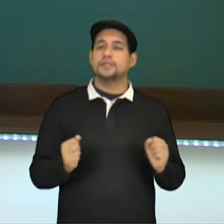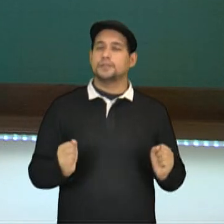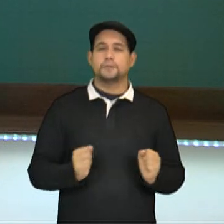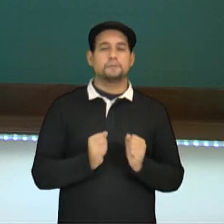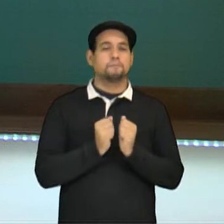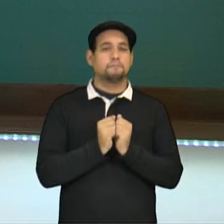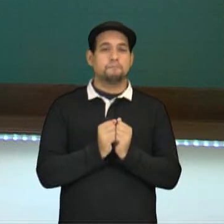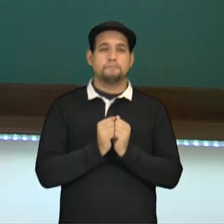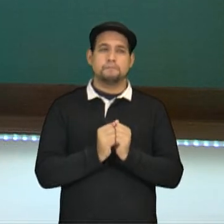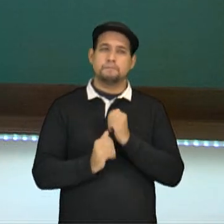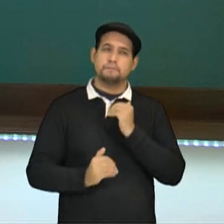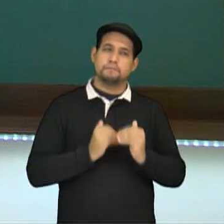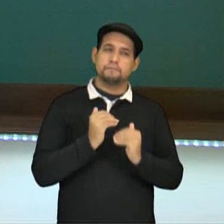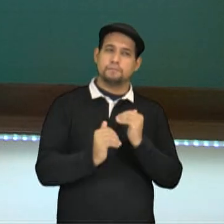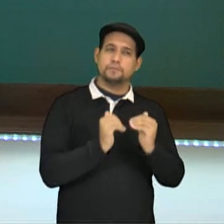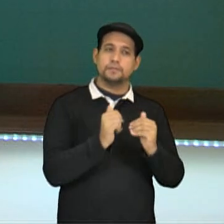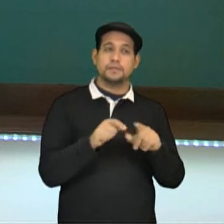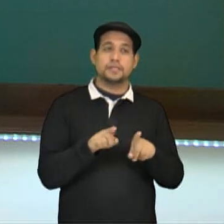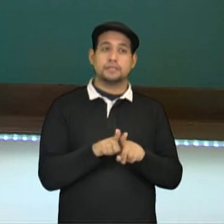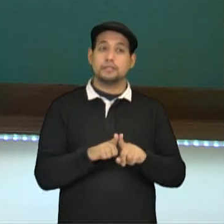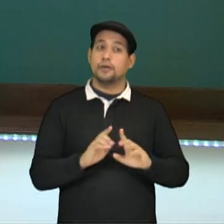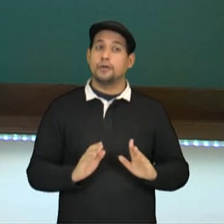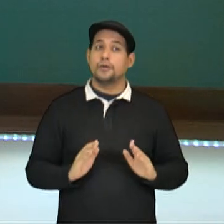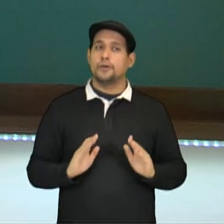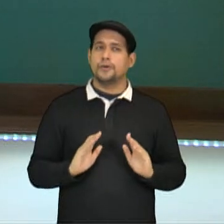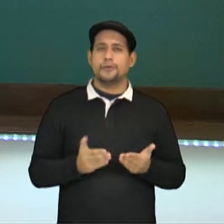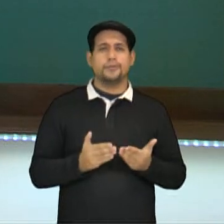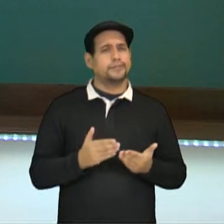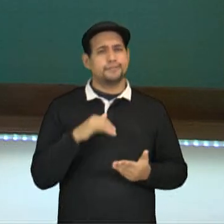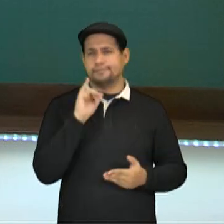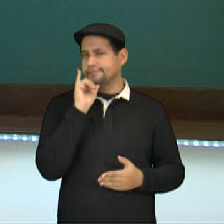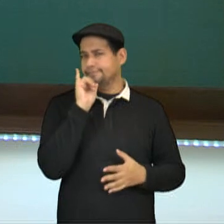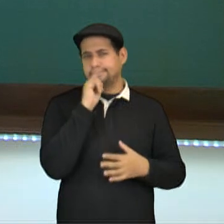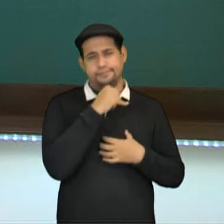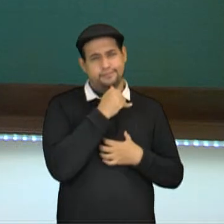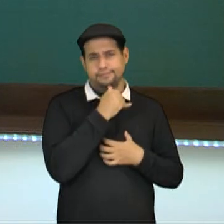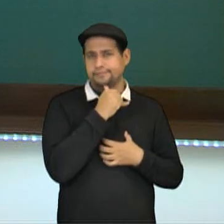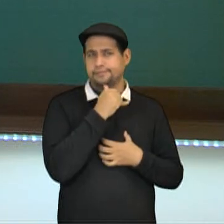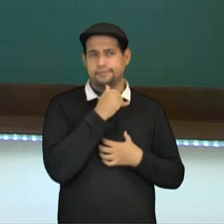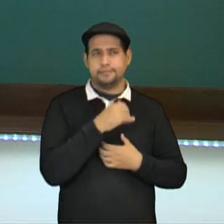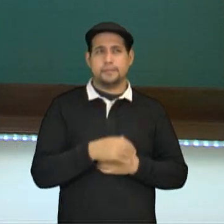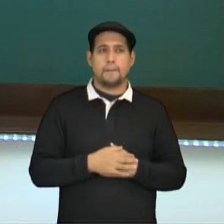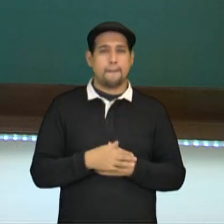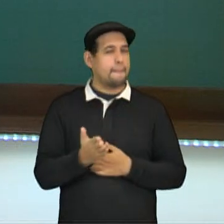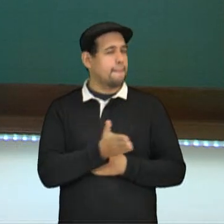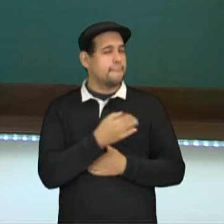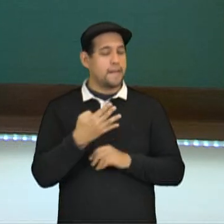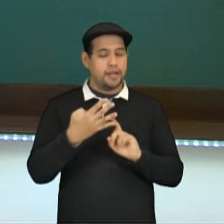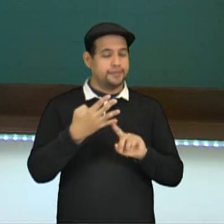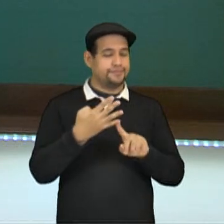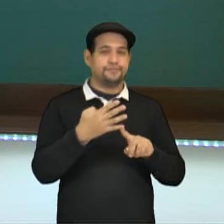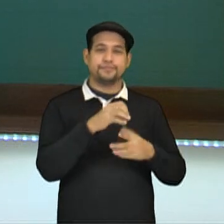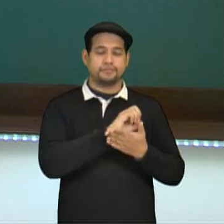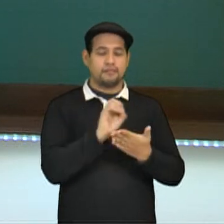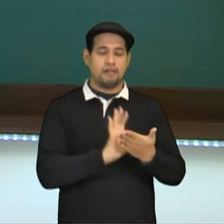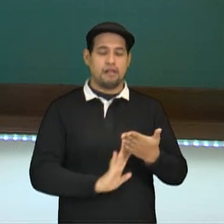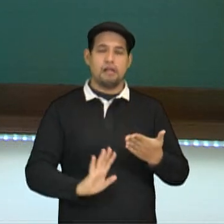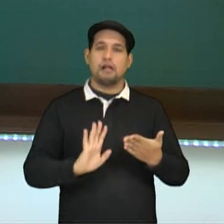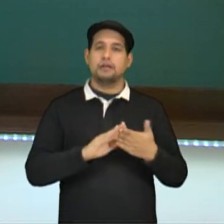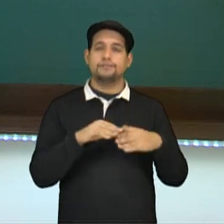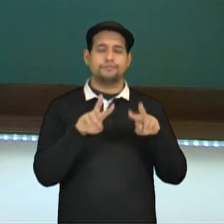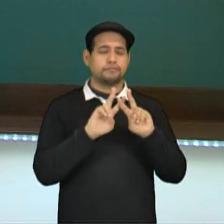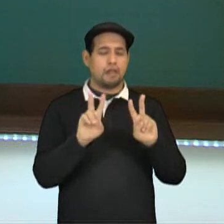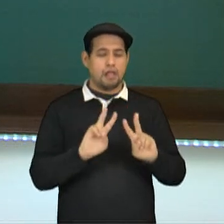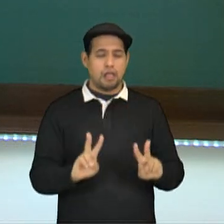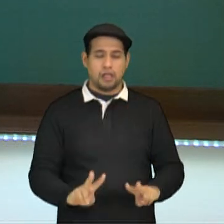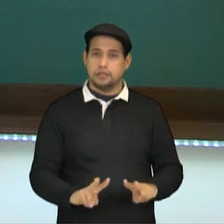transformou ao passar do tempo. Hoje ele não lastima. Vamos à quarta atividade. Releia os